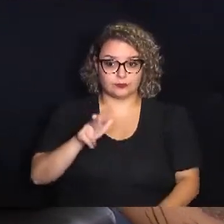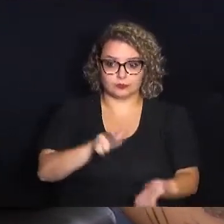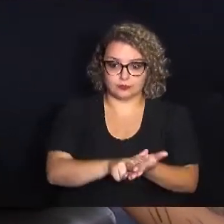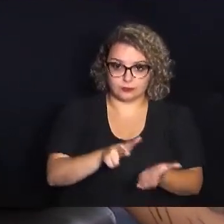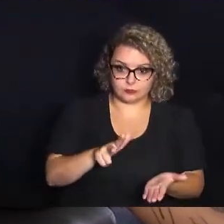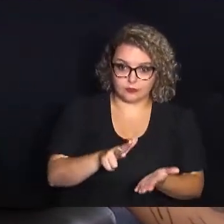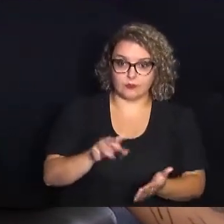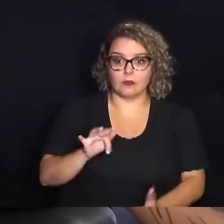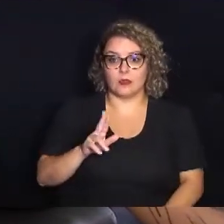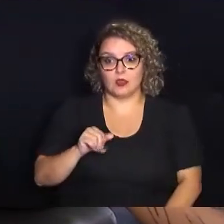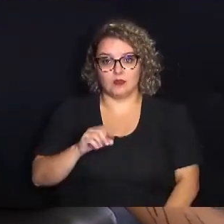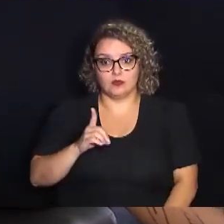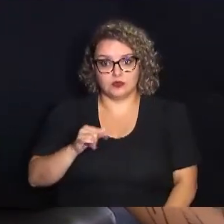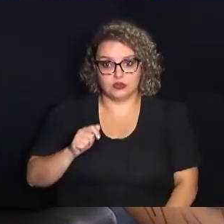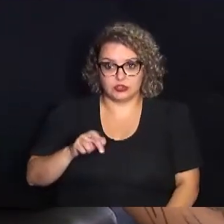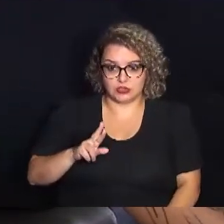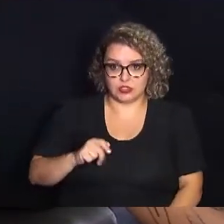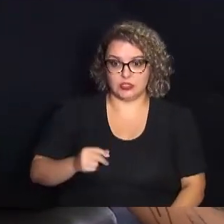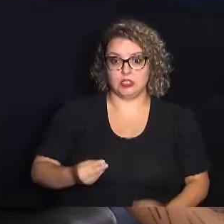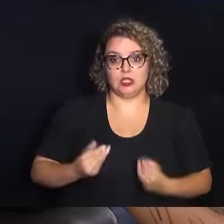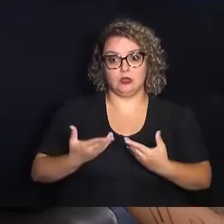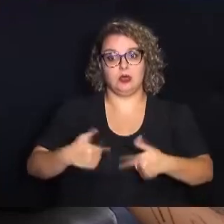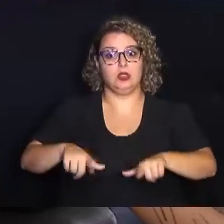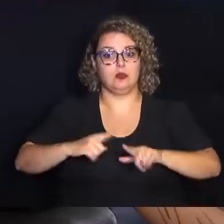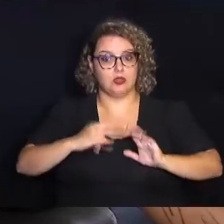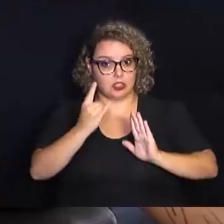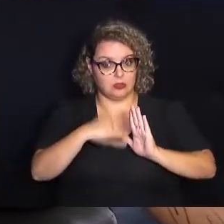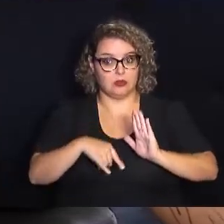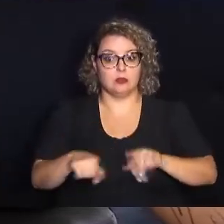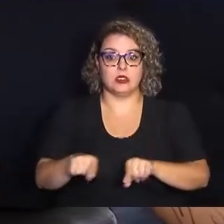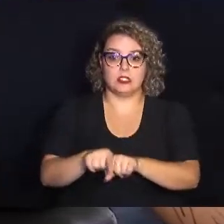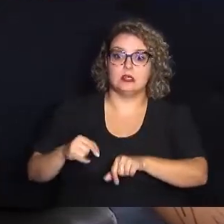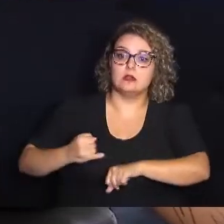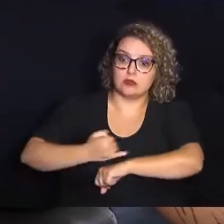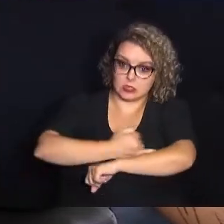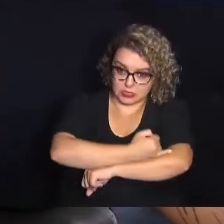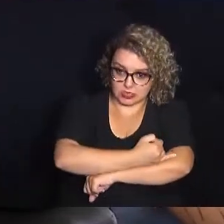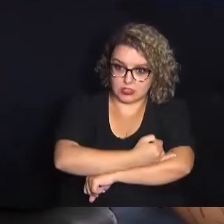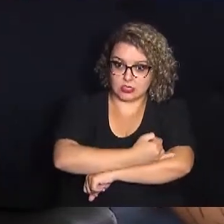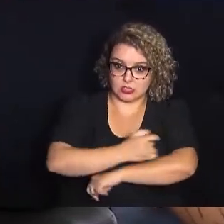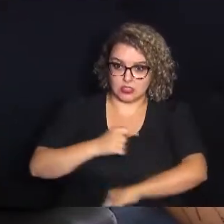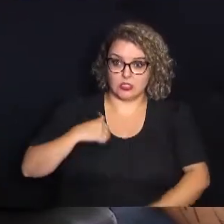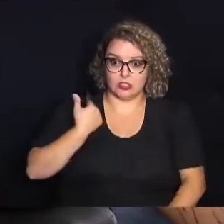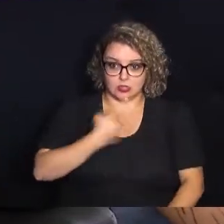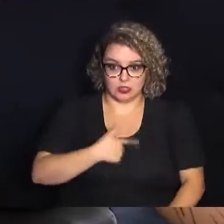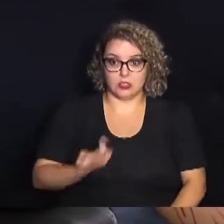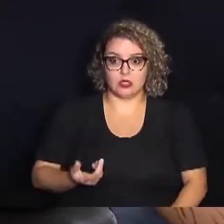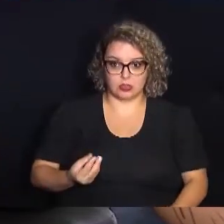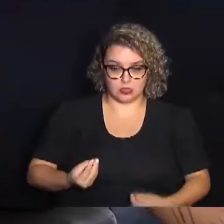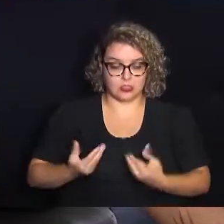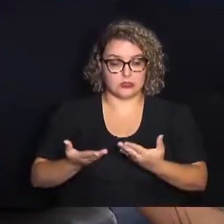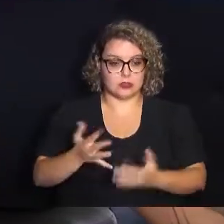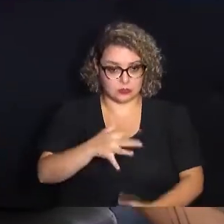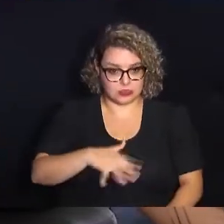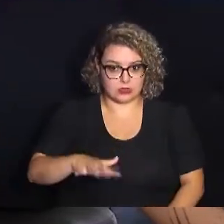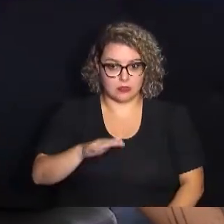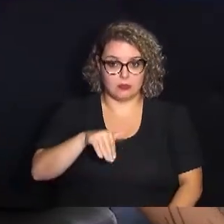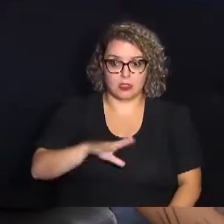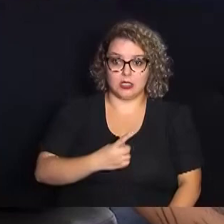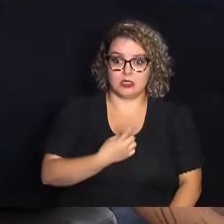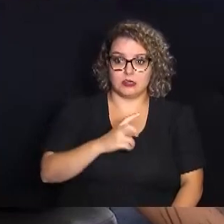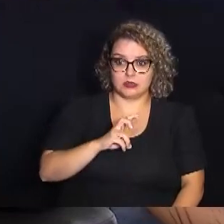regularização fundiária que é a entrega do título mas também da infraestrutura que nós destinamos essa área foram mais de